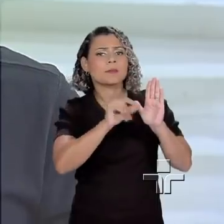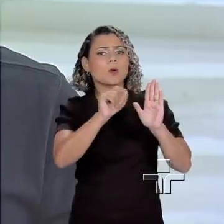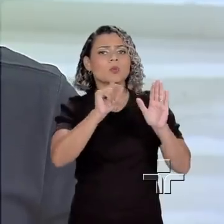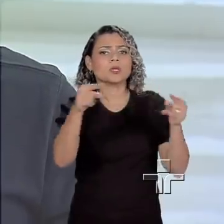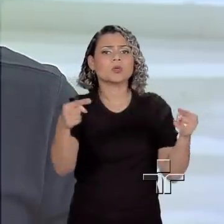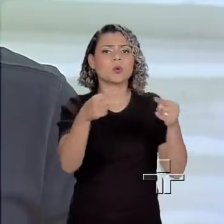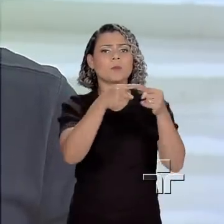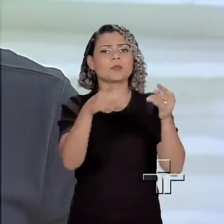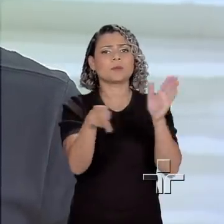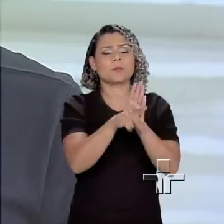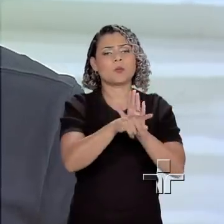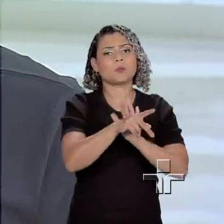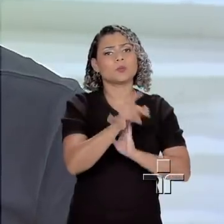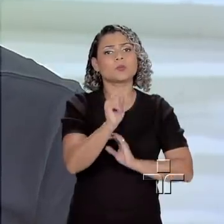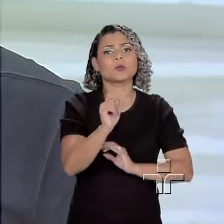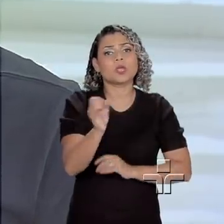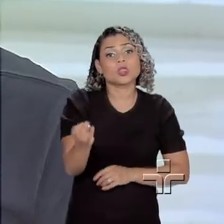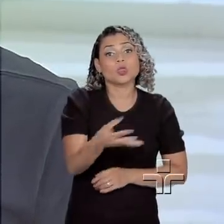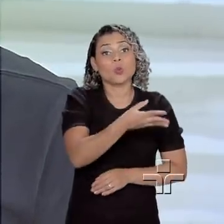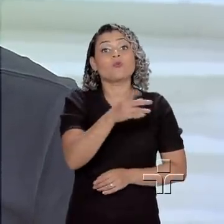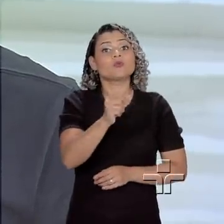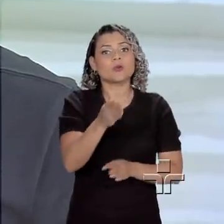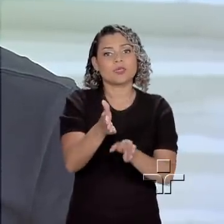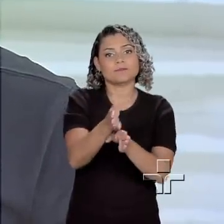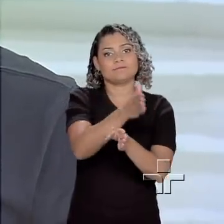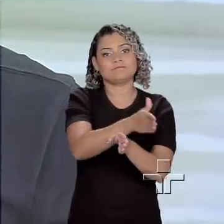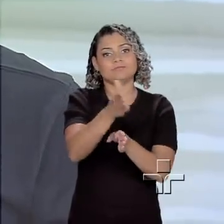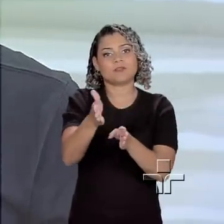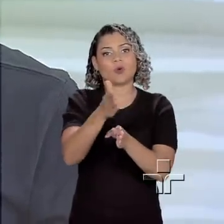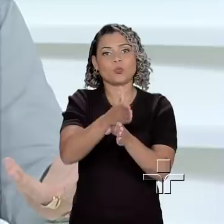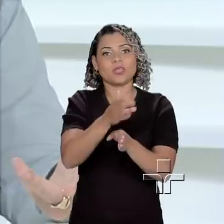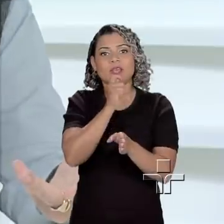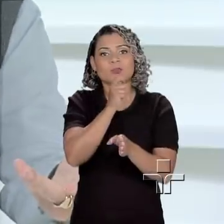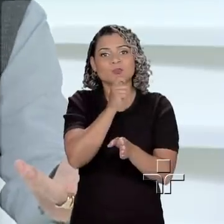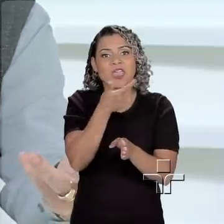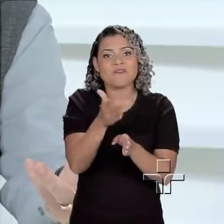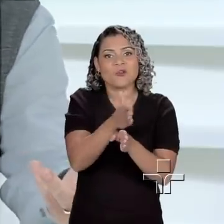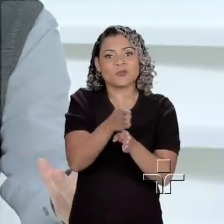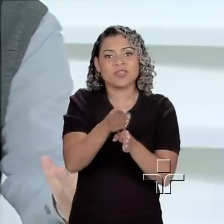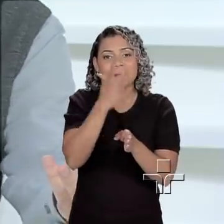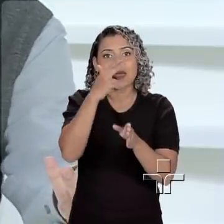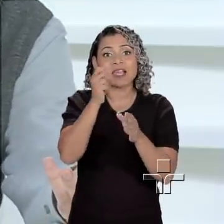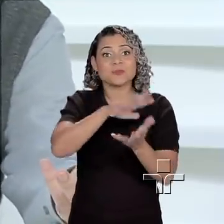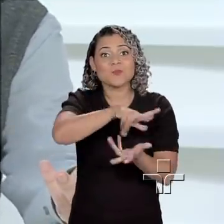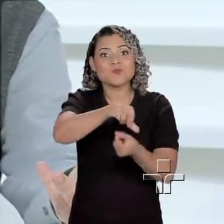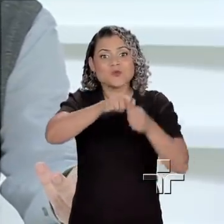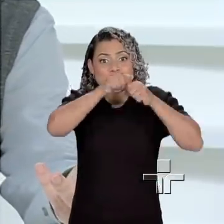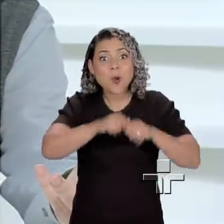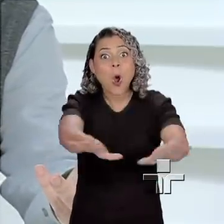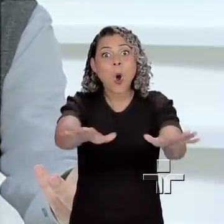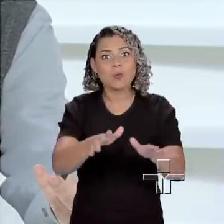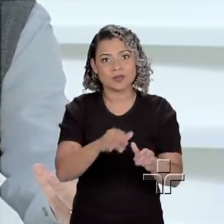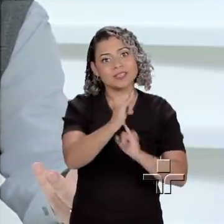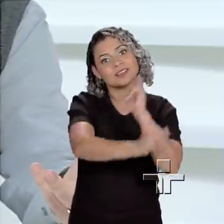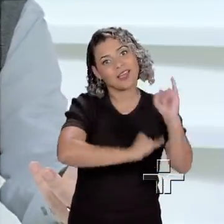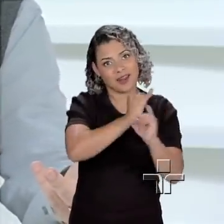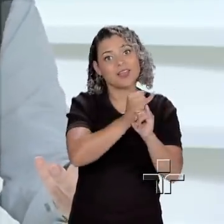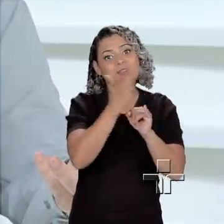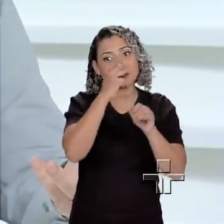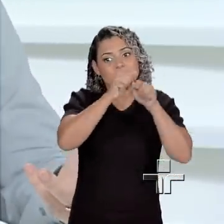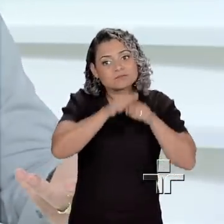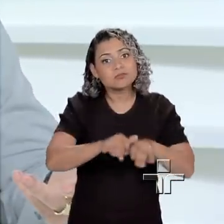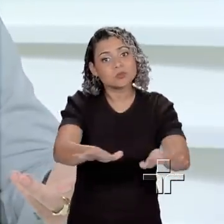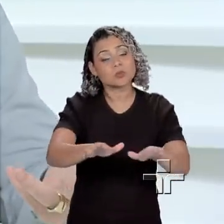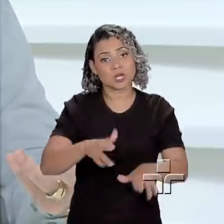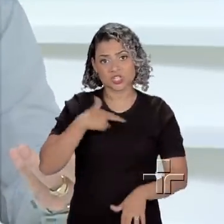no novo esquema sem fronteiras. Quer dizer, a Comunidade Europeia pode regular fora dos limites dela, e a